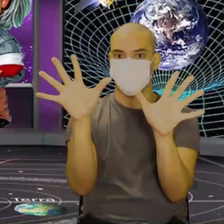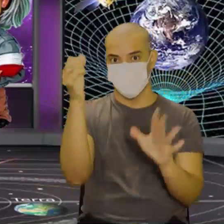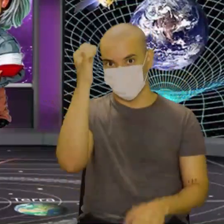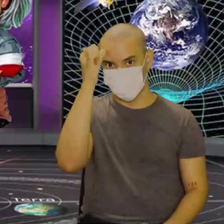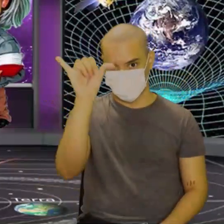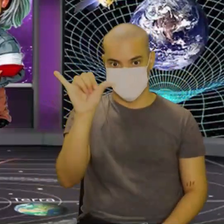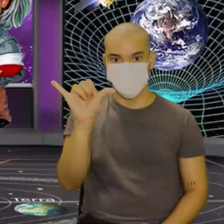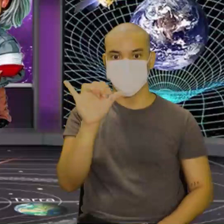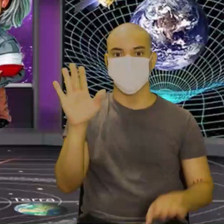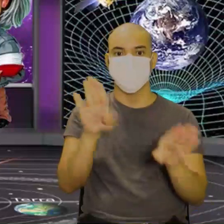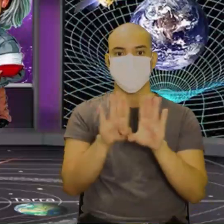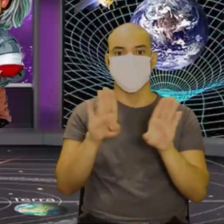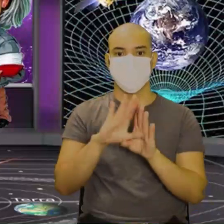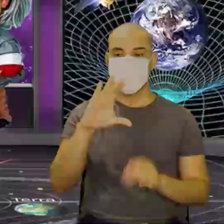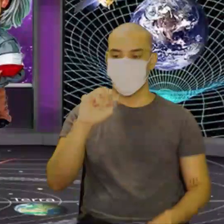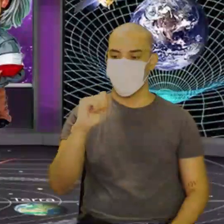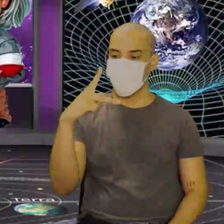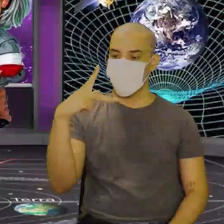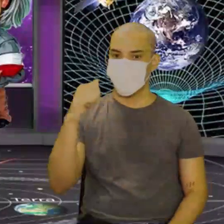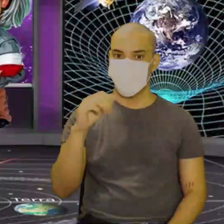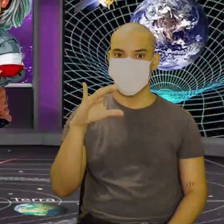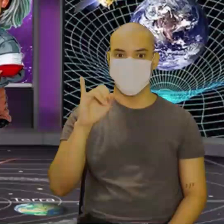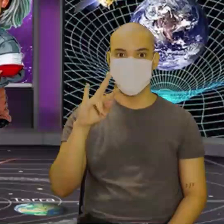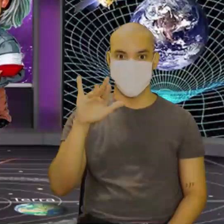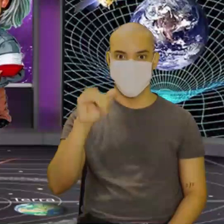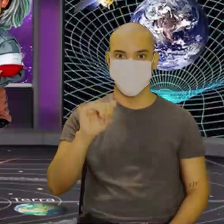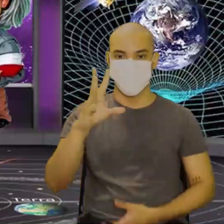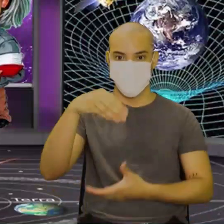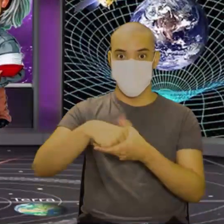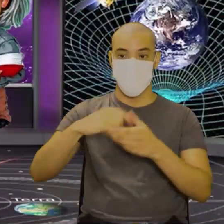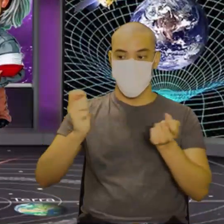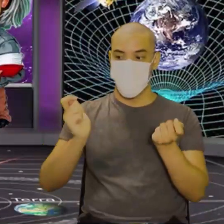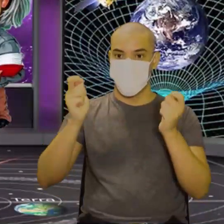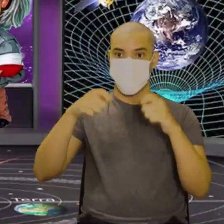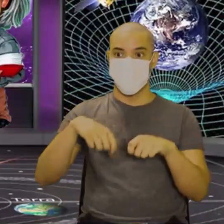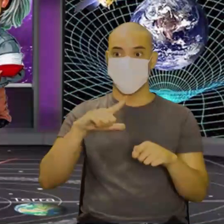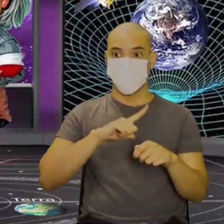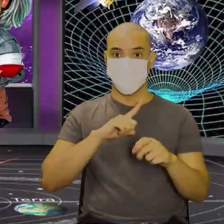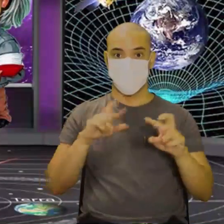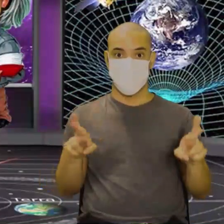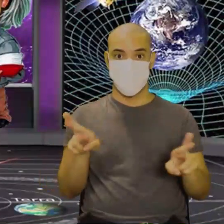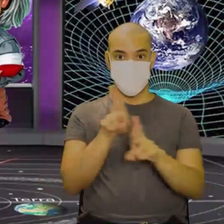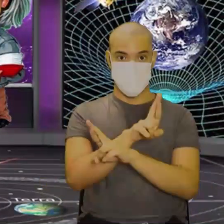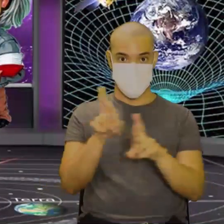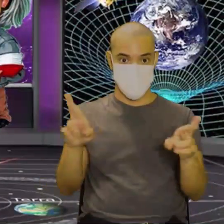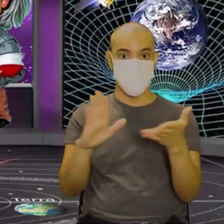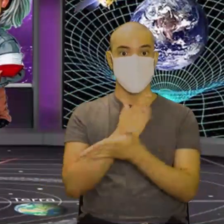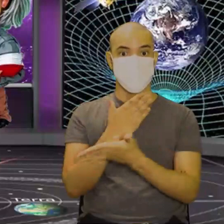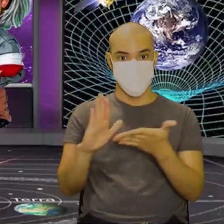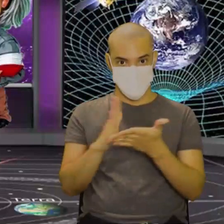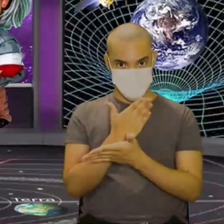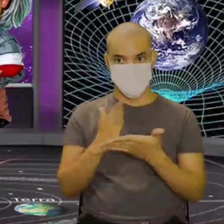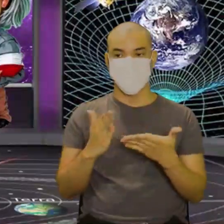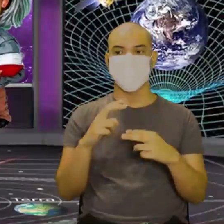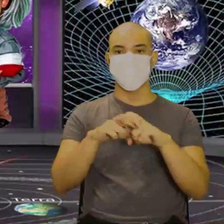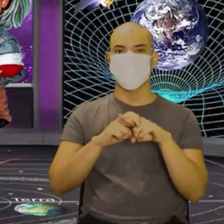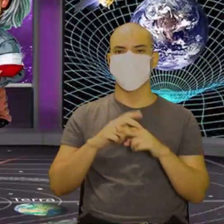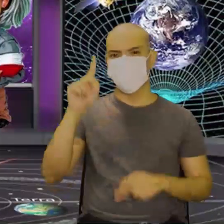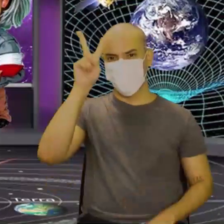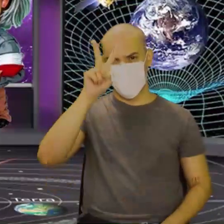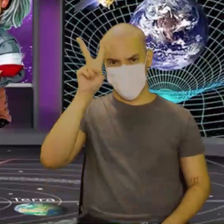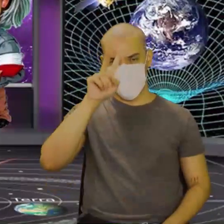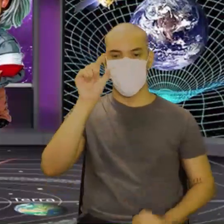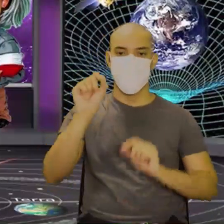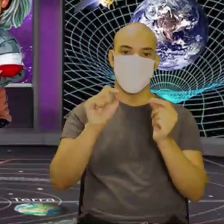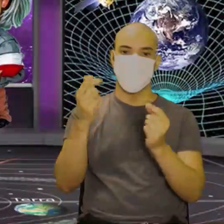essa capacitância, que é a capacidade, né, está relacionado a algumas grandezas. Então vamos relembrar o que